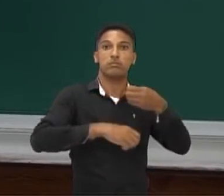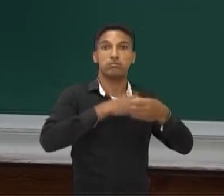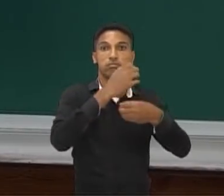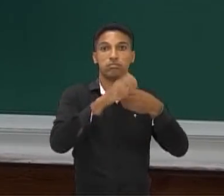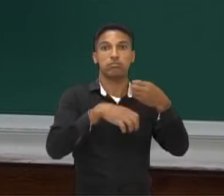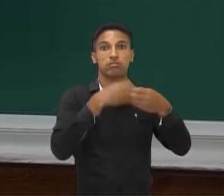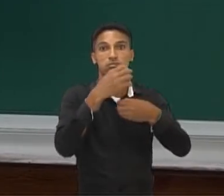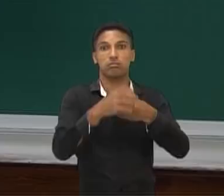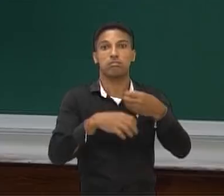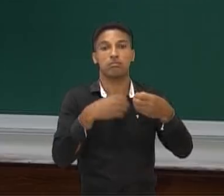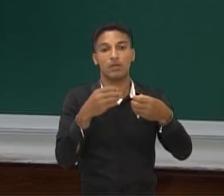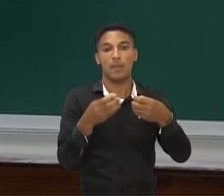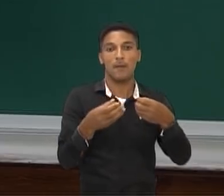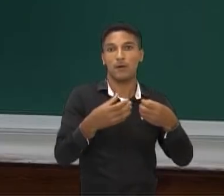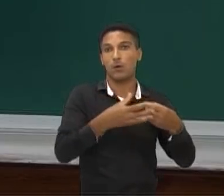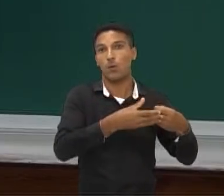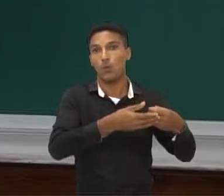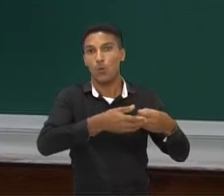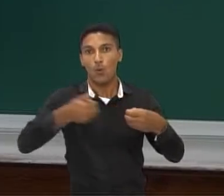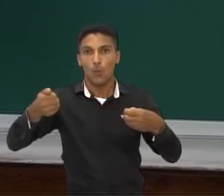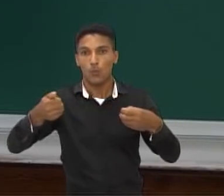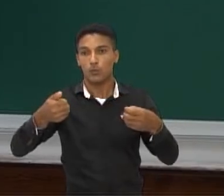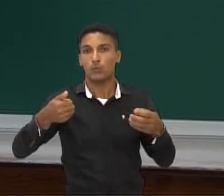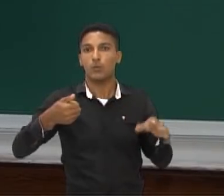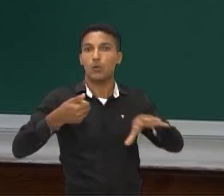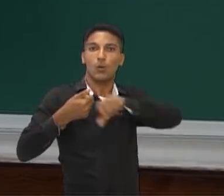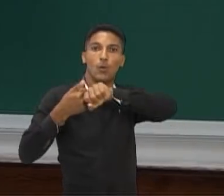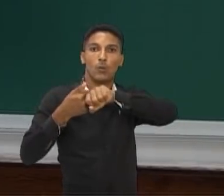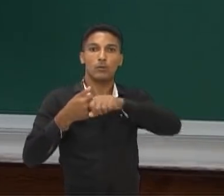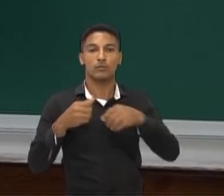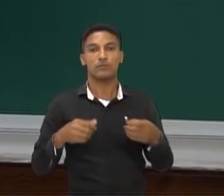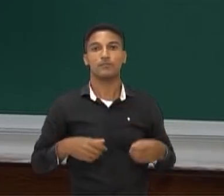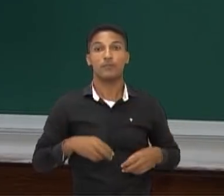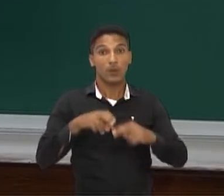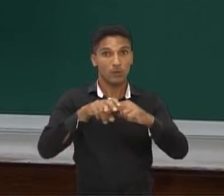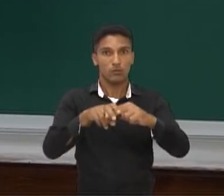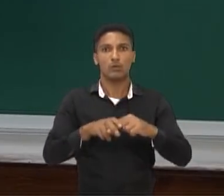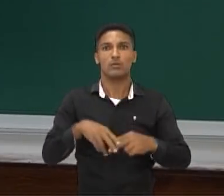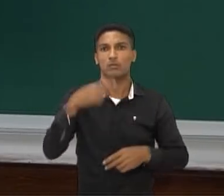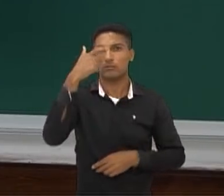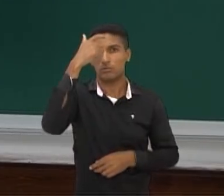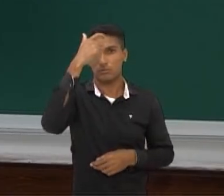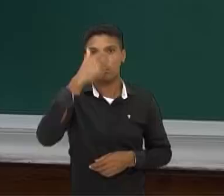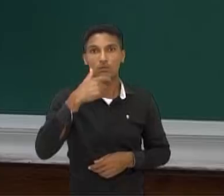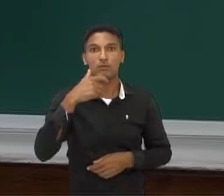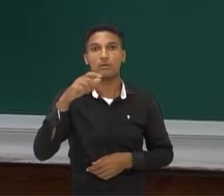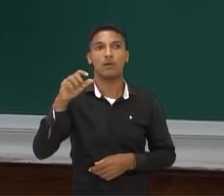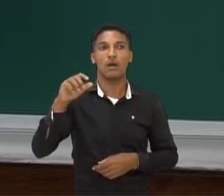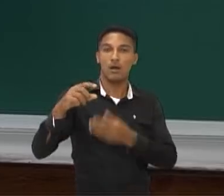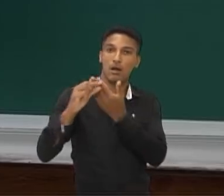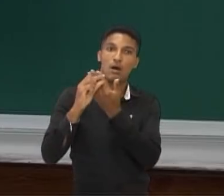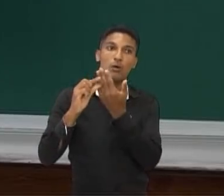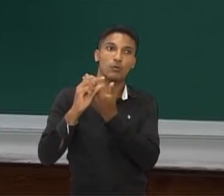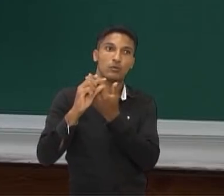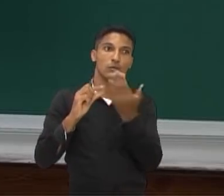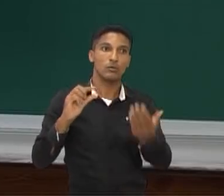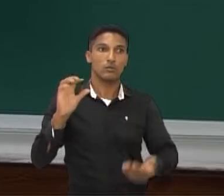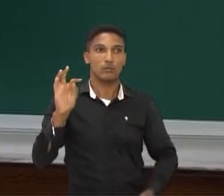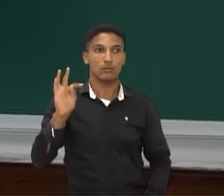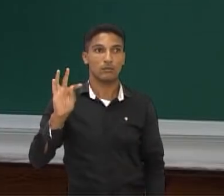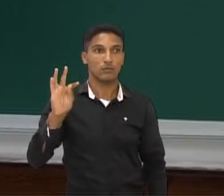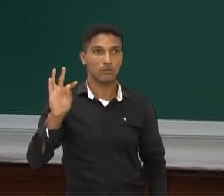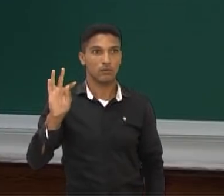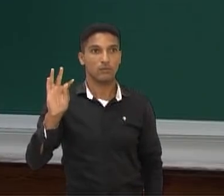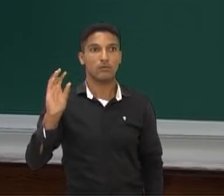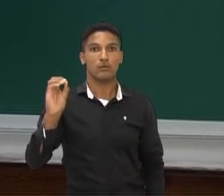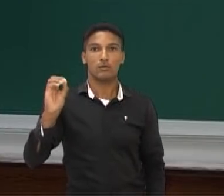a partir de Thomson, o átomo passa a ser divisível. Isso foi um grande avanço para